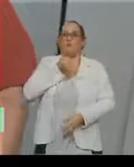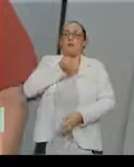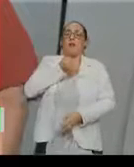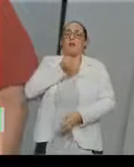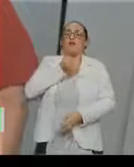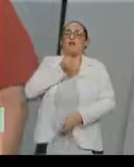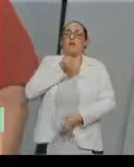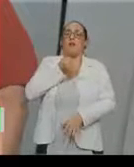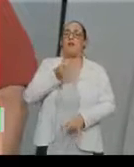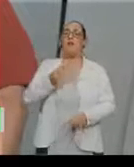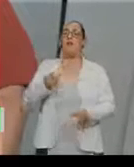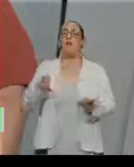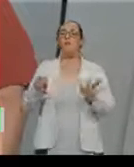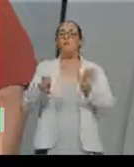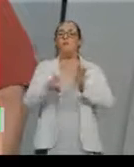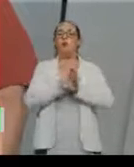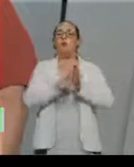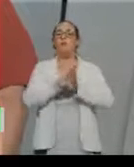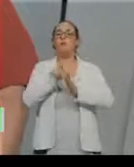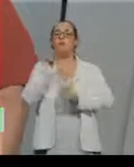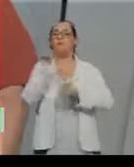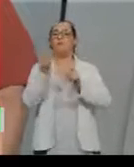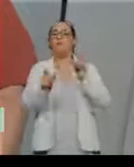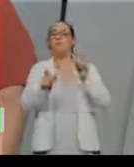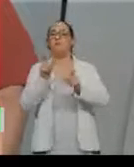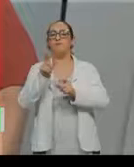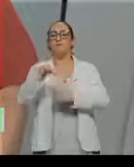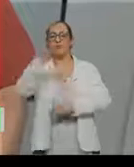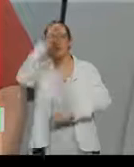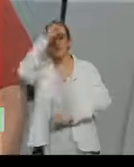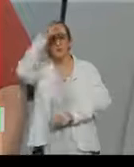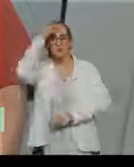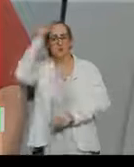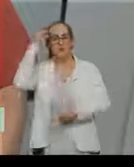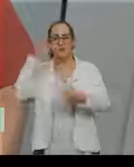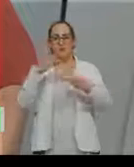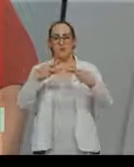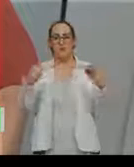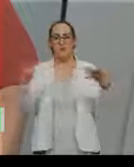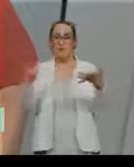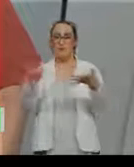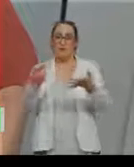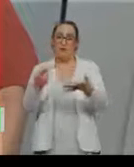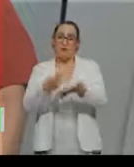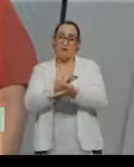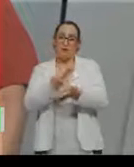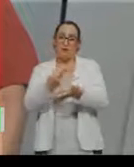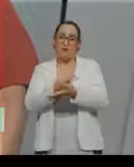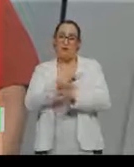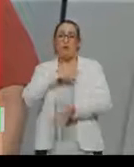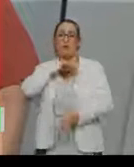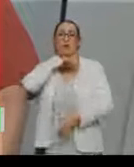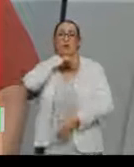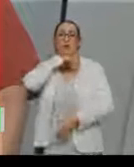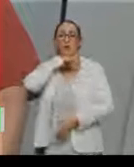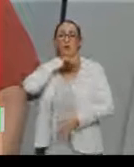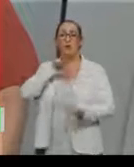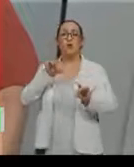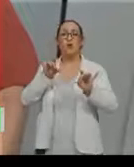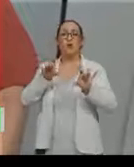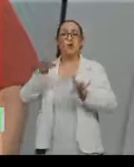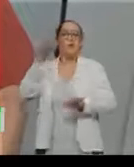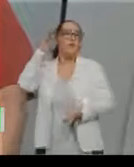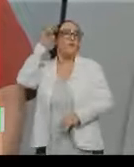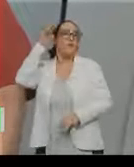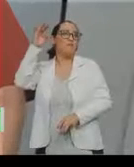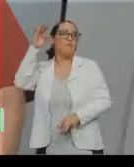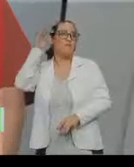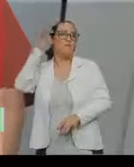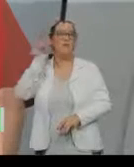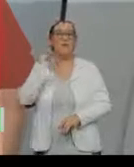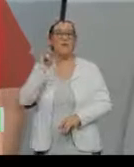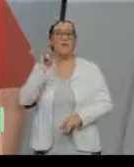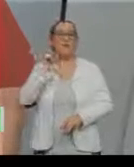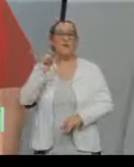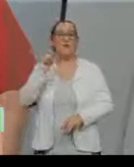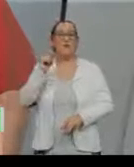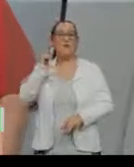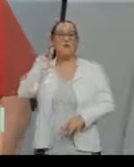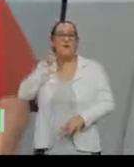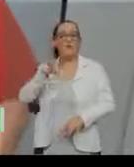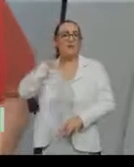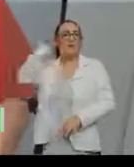esse fato ruim da vida dele e passam a pensar somente naquele grande herói, entre aspas, da sociedade brasileira.